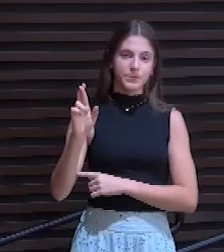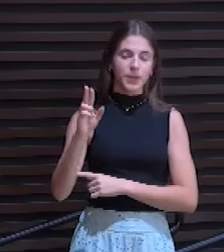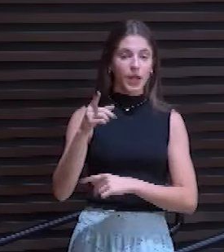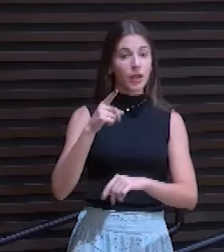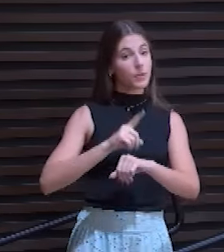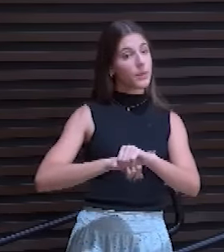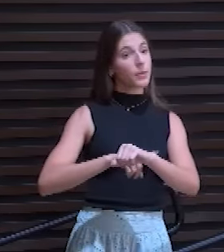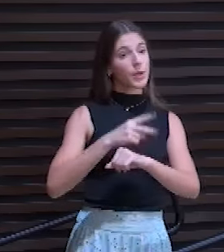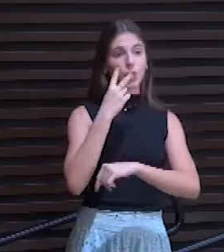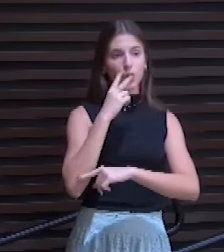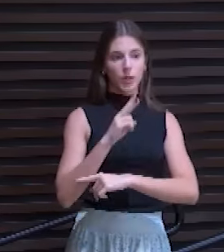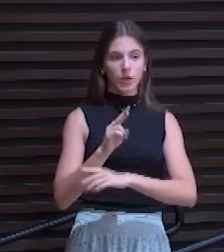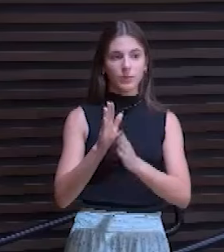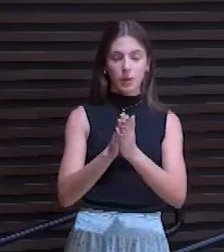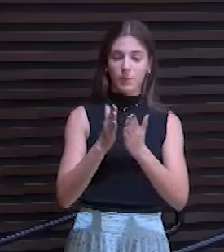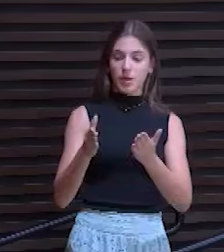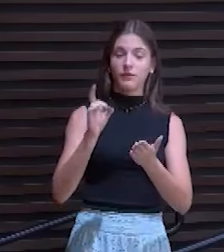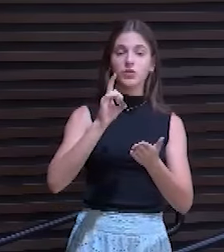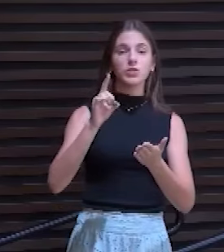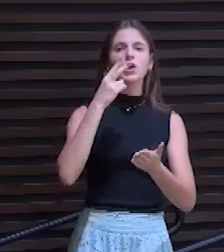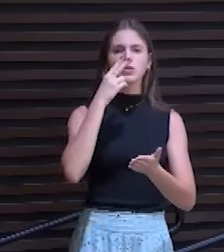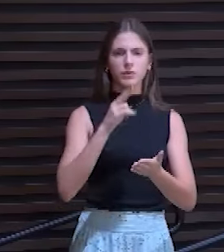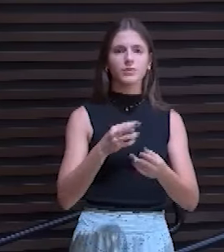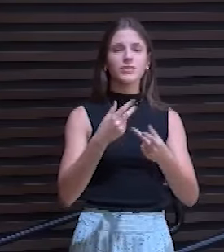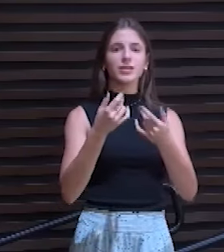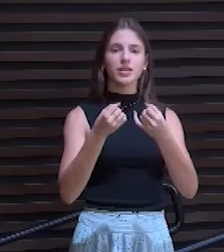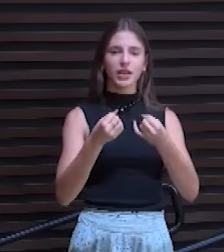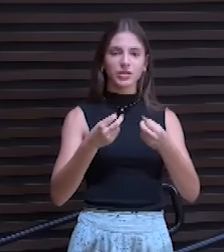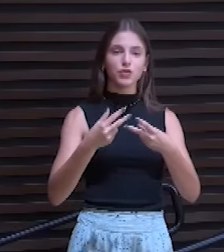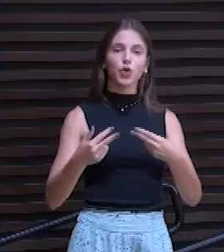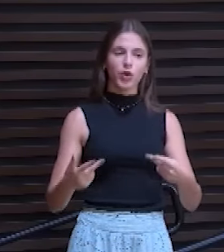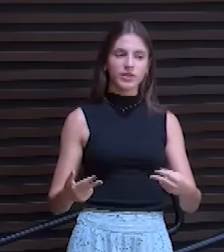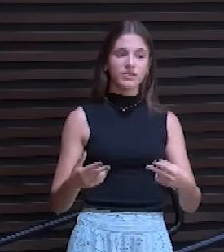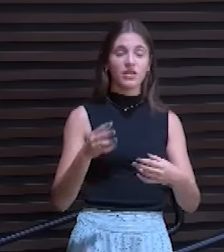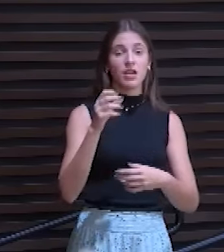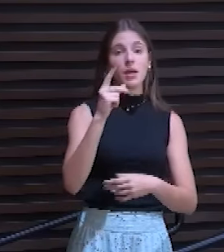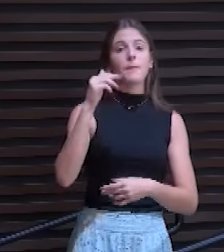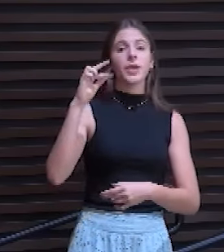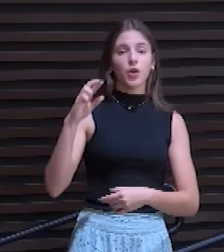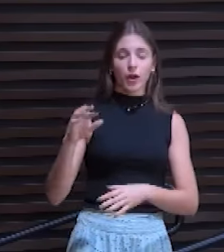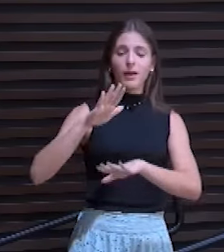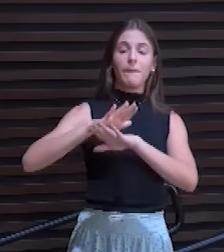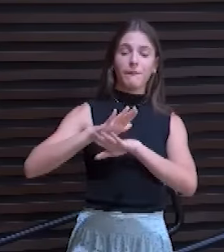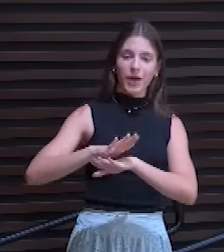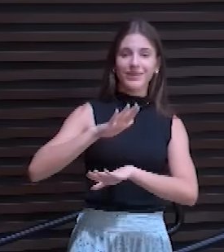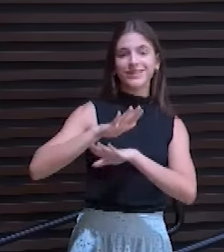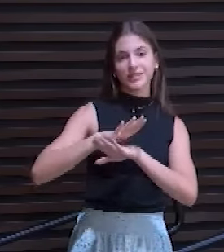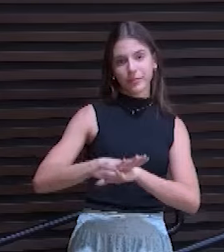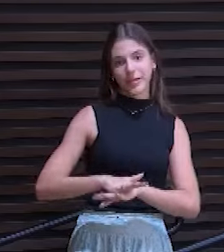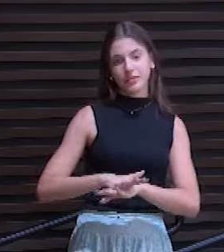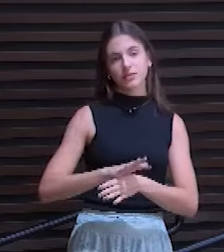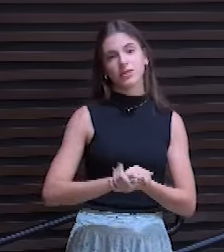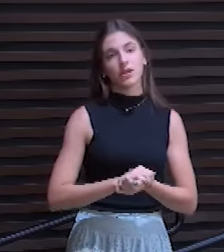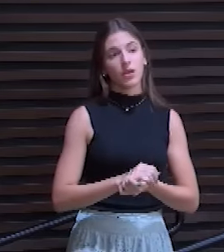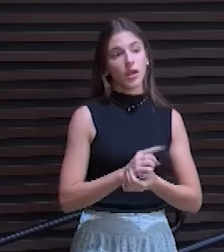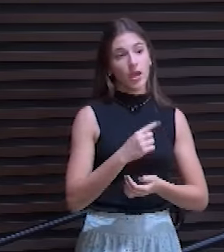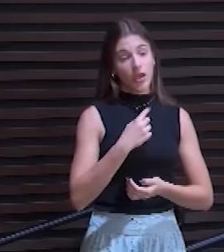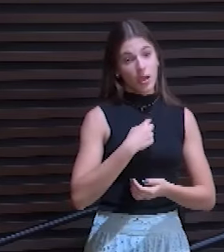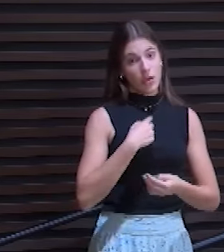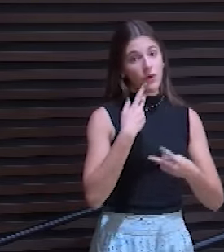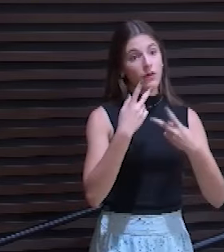palavra, realmente as coisas vão piorar cada vez mais. Eu tenho dito que nós precisamos preparar os nossos